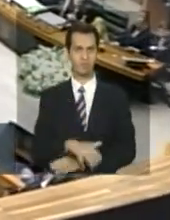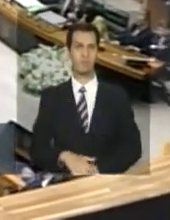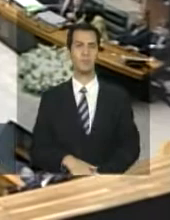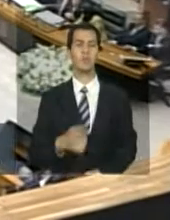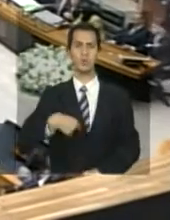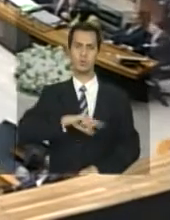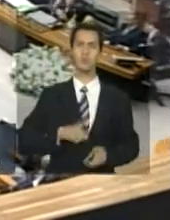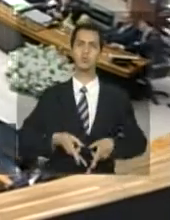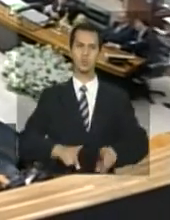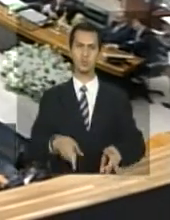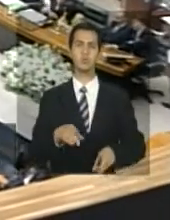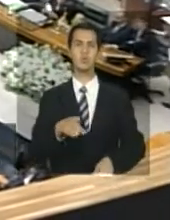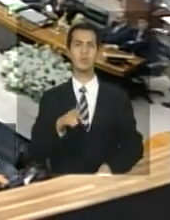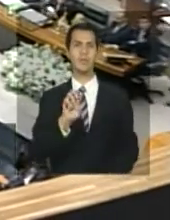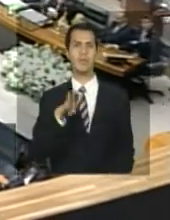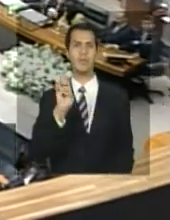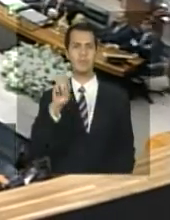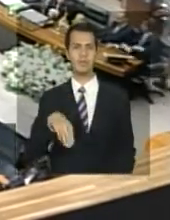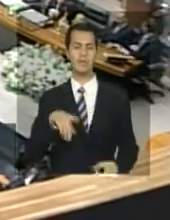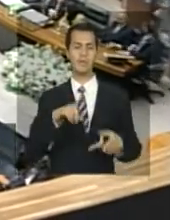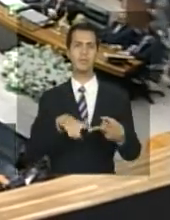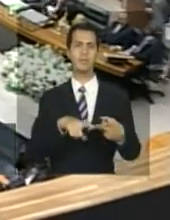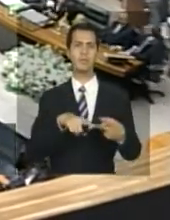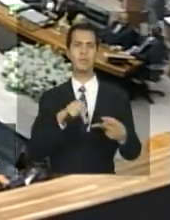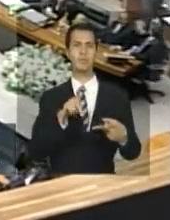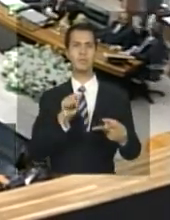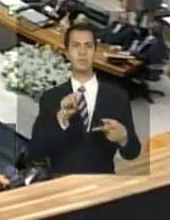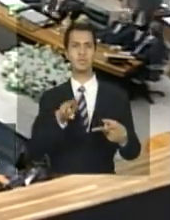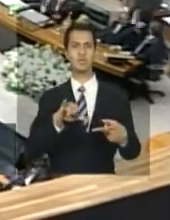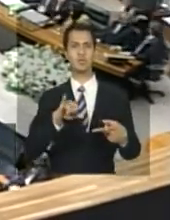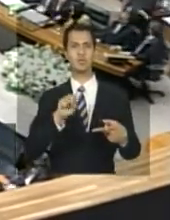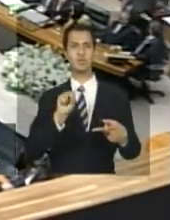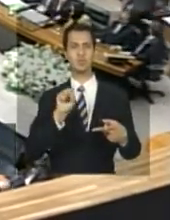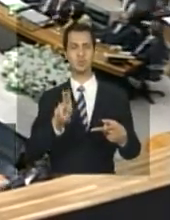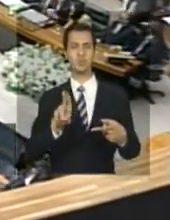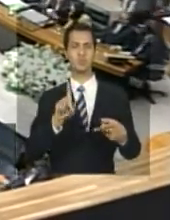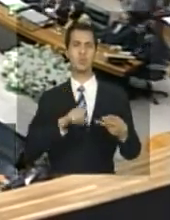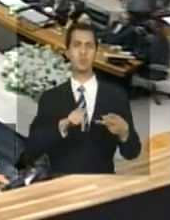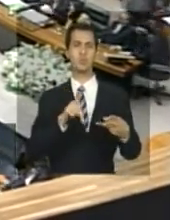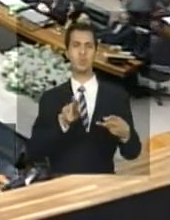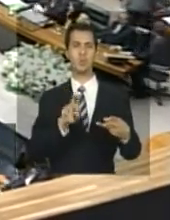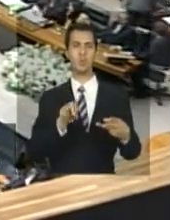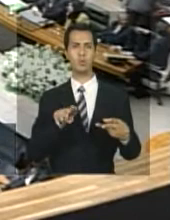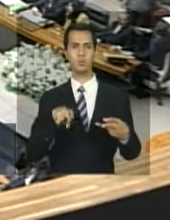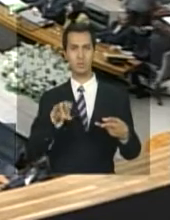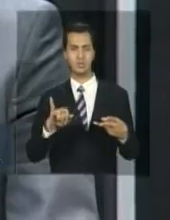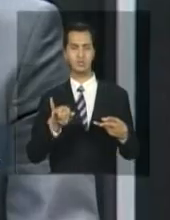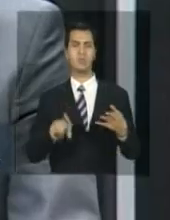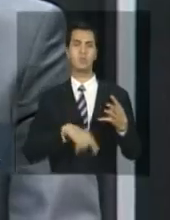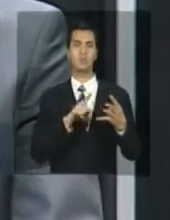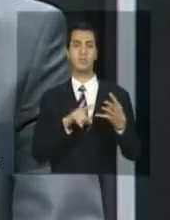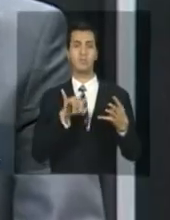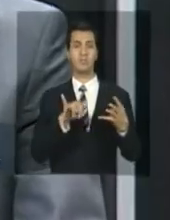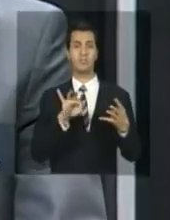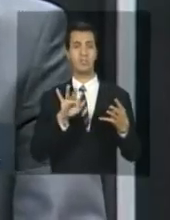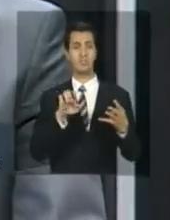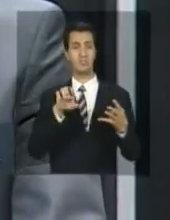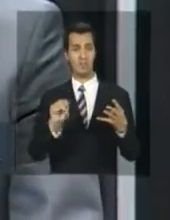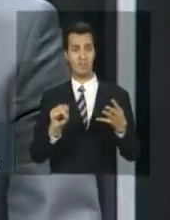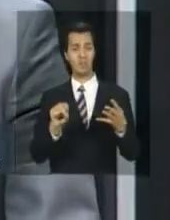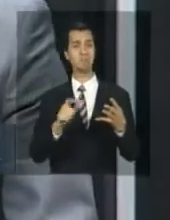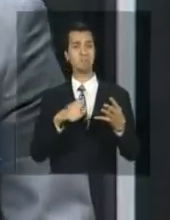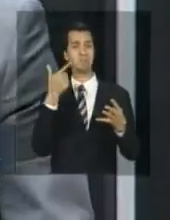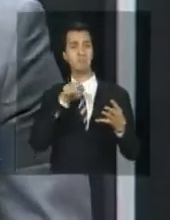ao ProUni e aprimoramos o FIES, iniciativas fundamentais para a democratização